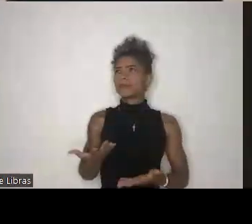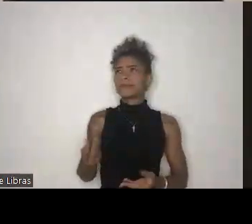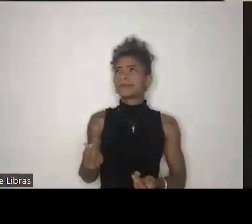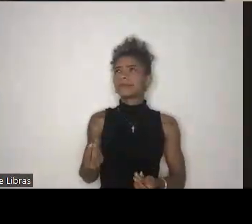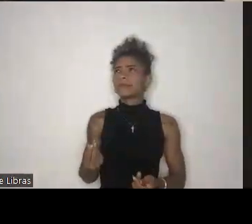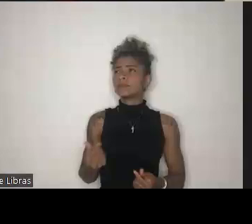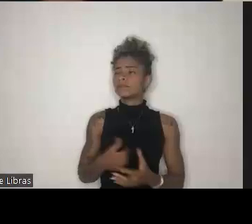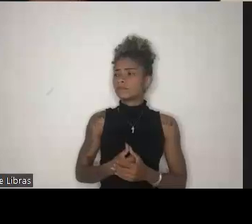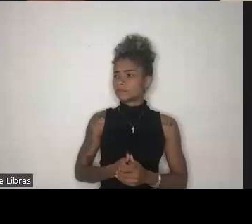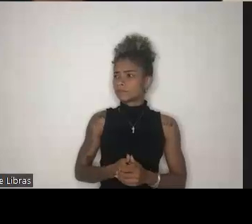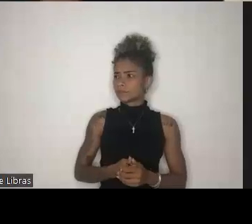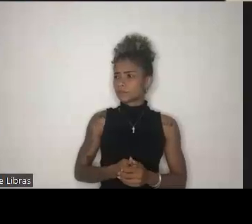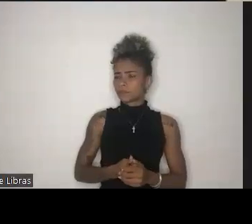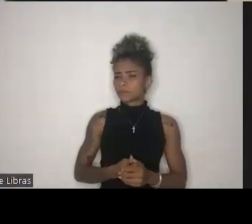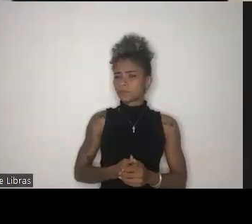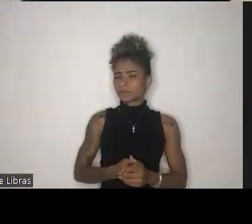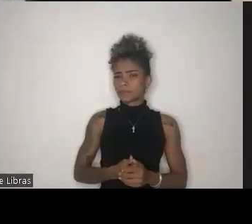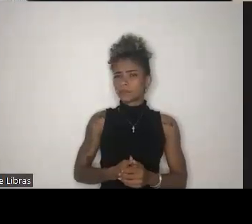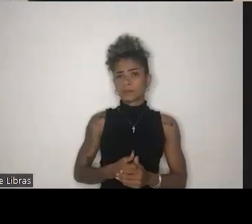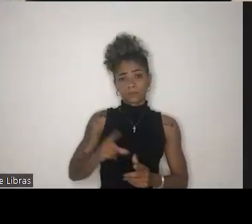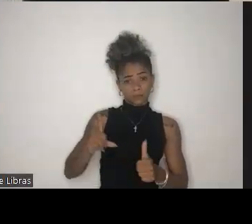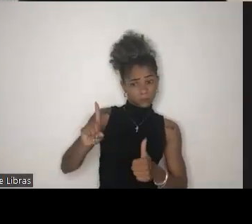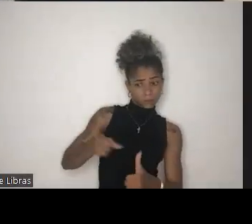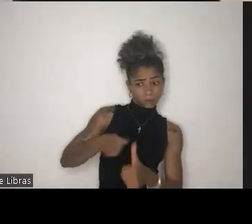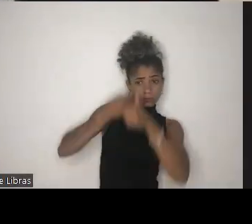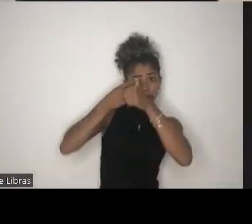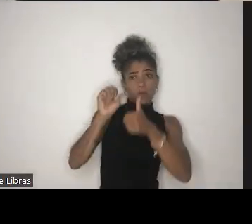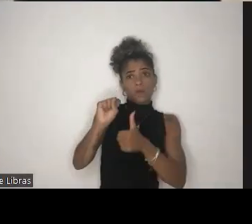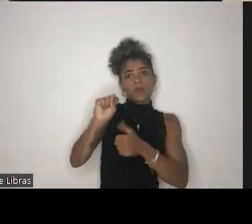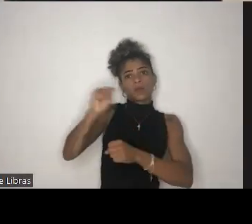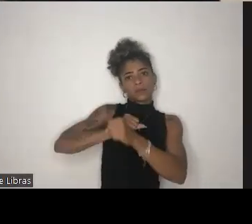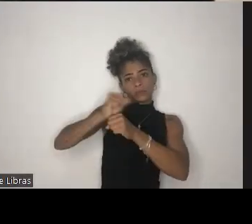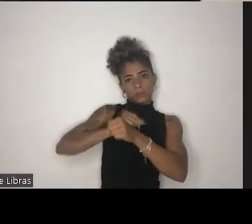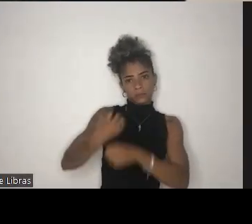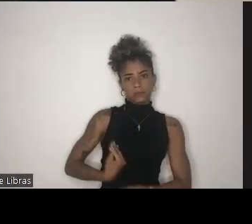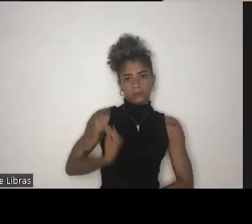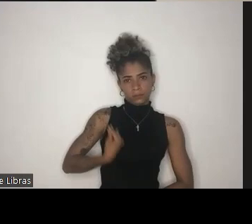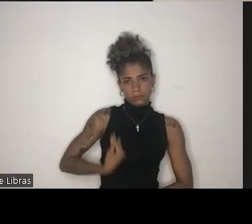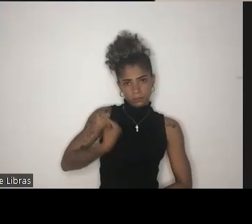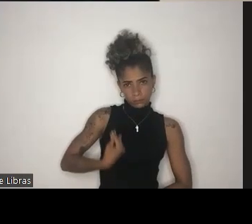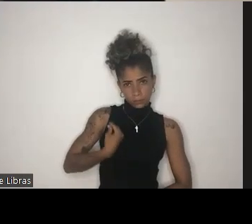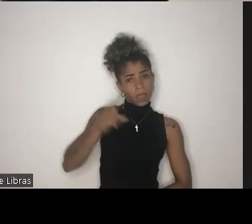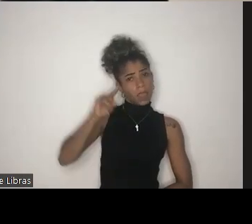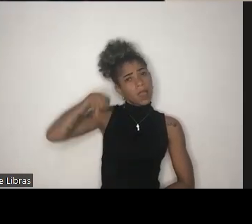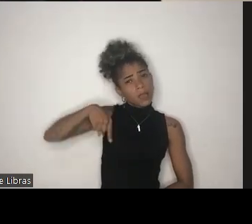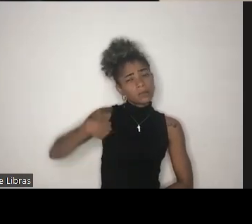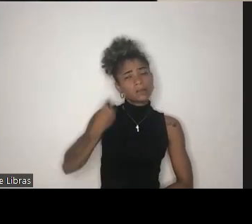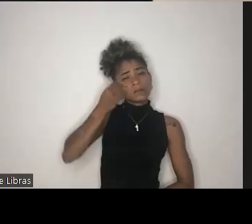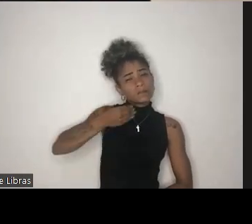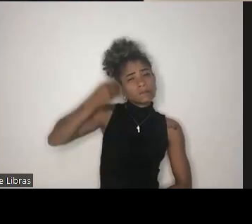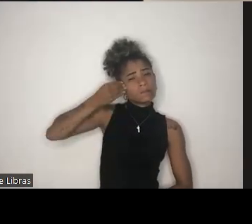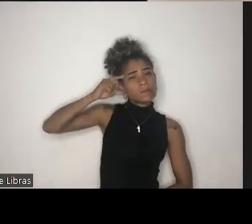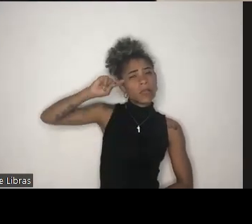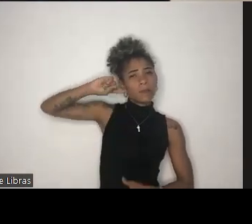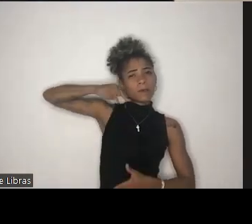vou retratar primeiro os meus últimos oito anos de vida né E essa experiência imersiva ela ela tem muito